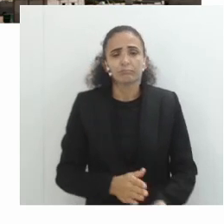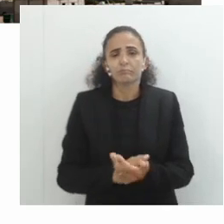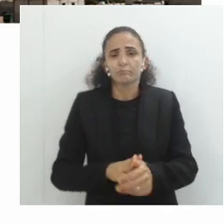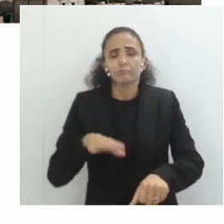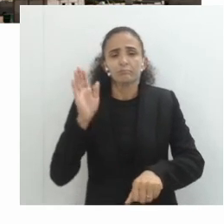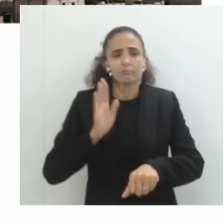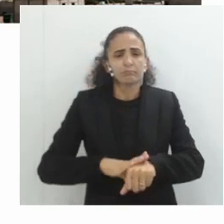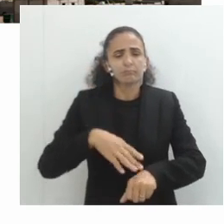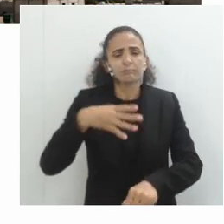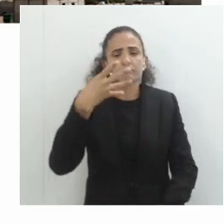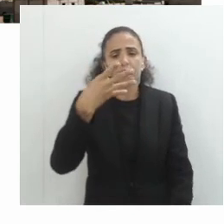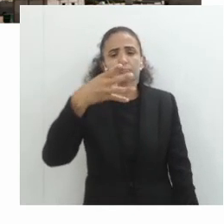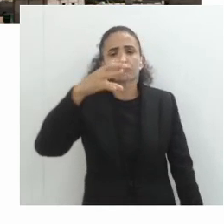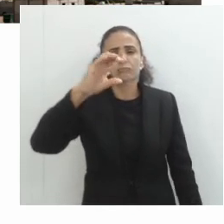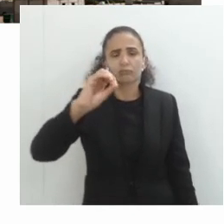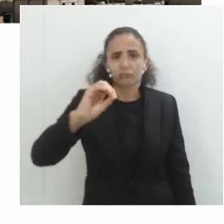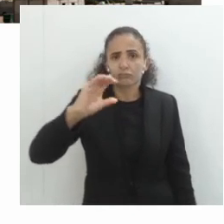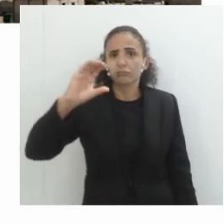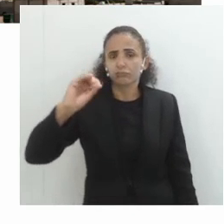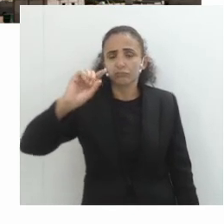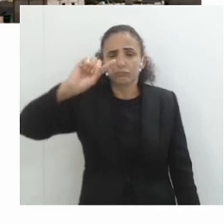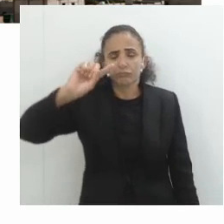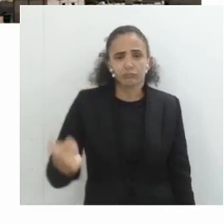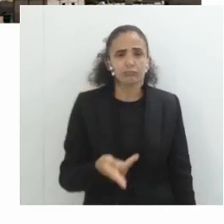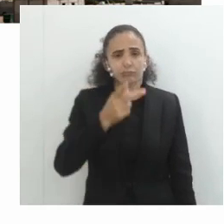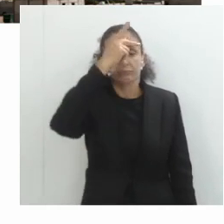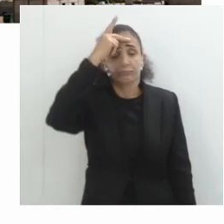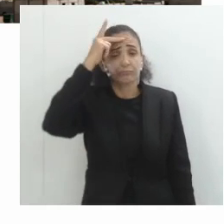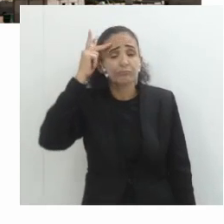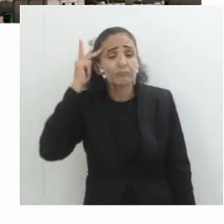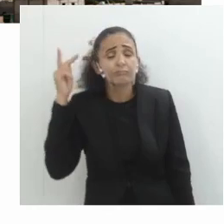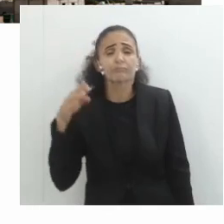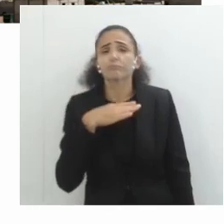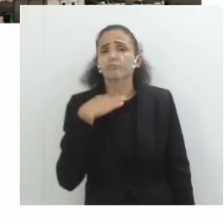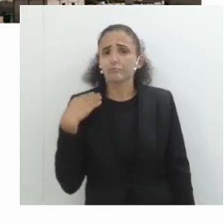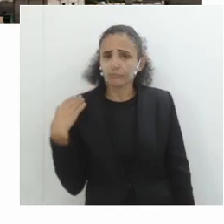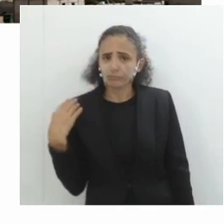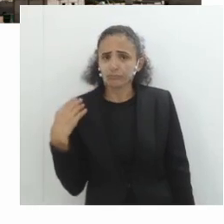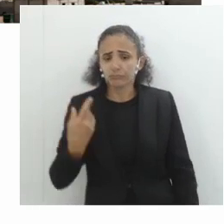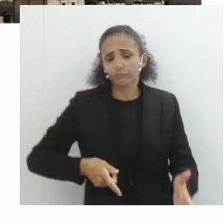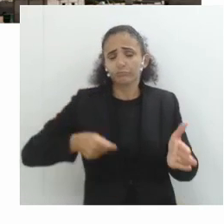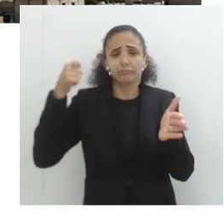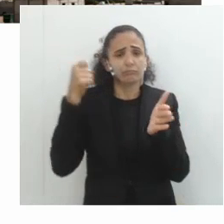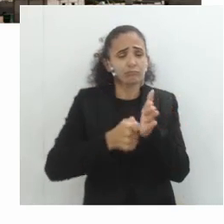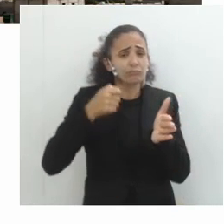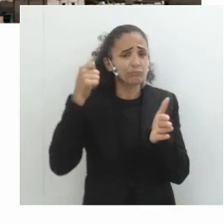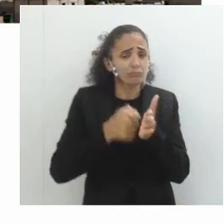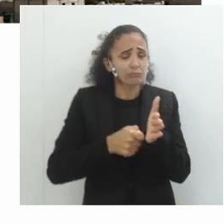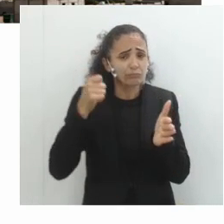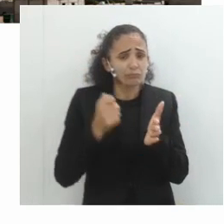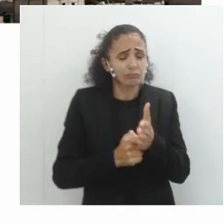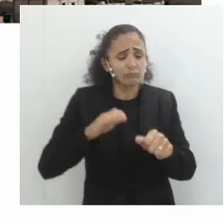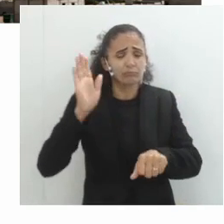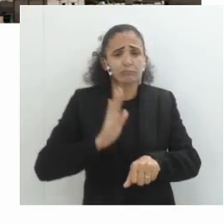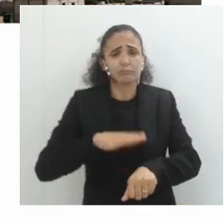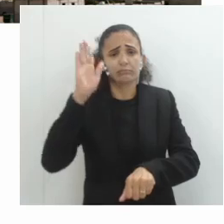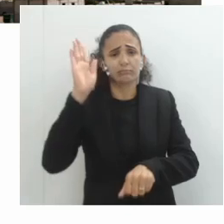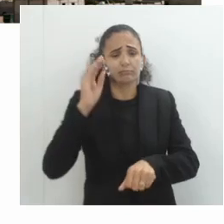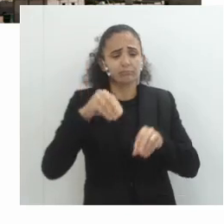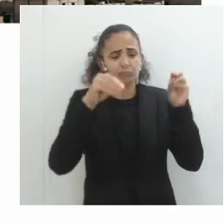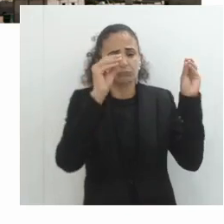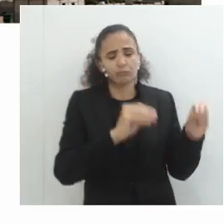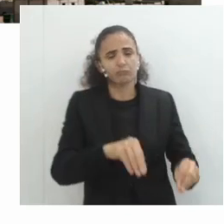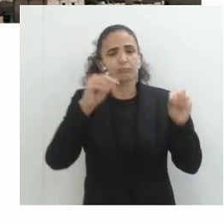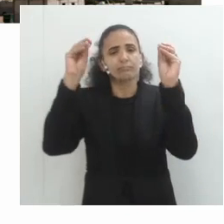menos 400 mil pessoas, tá? E forçou mais de 5 milhões a saírem do